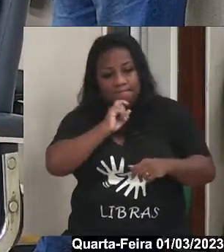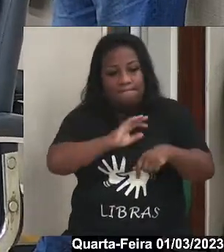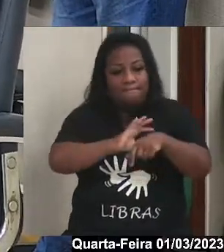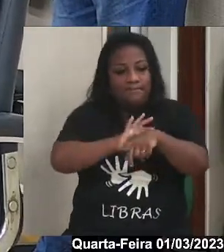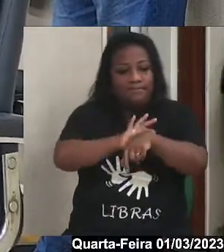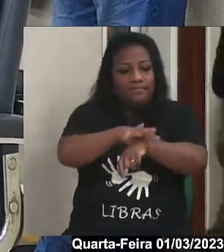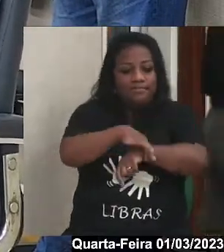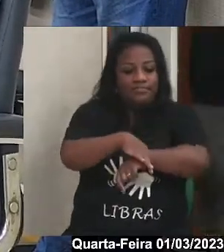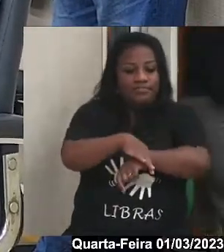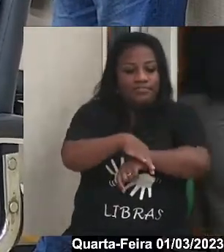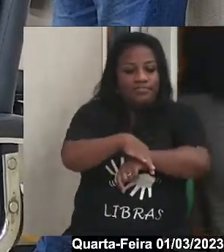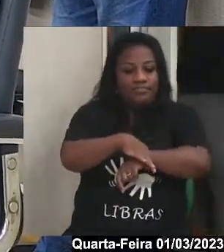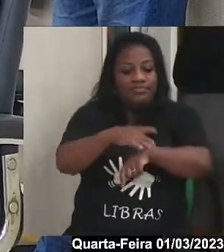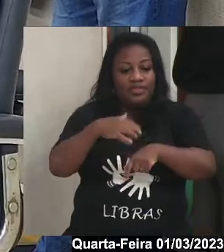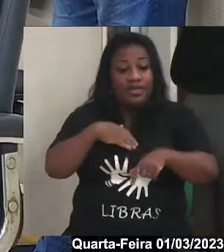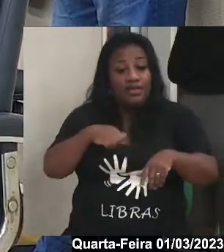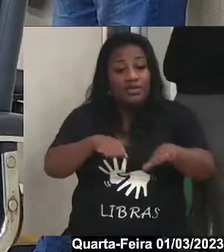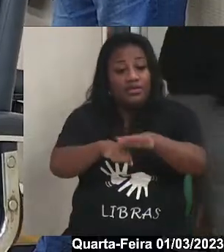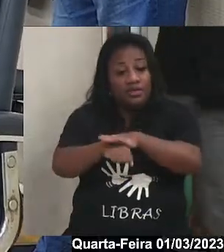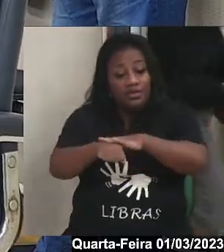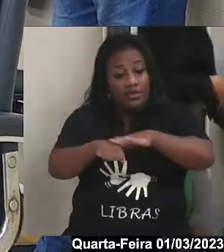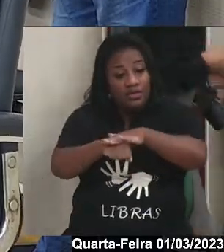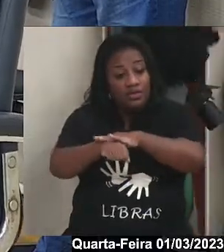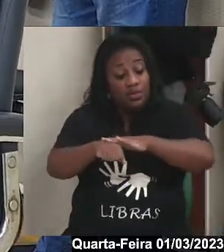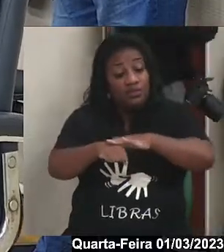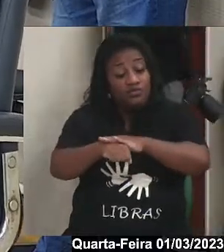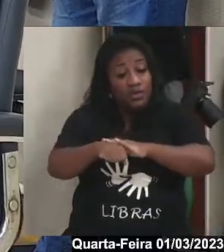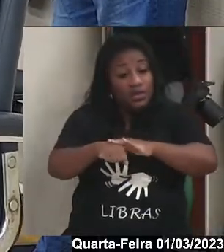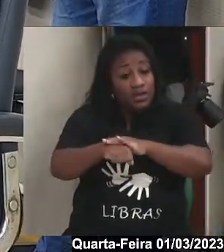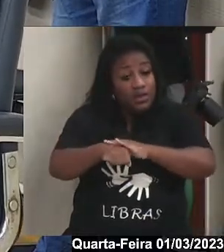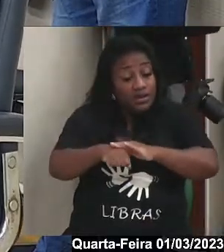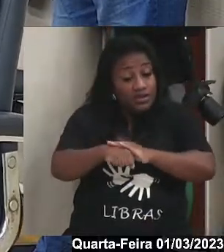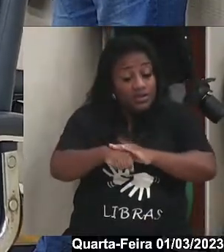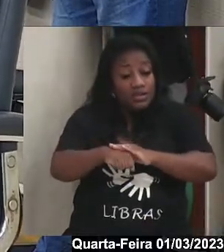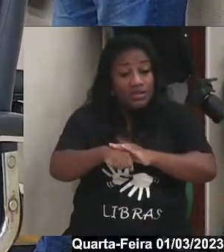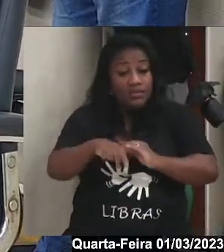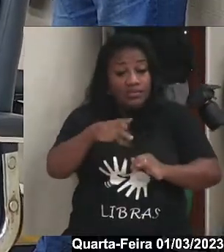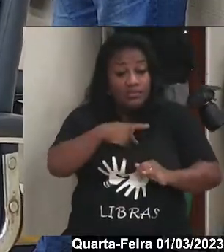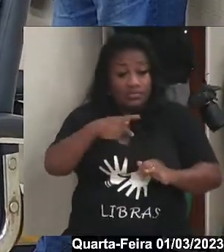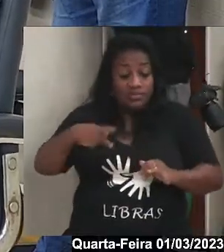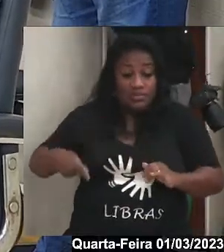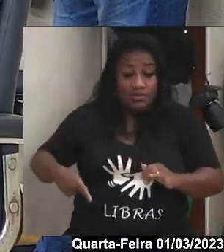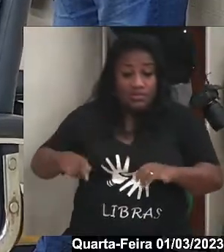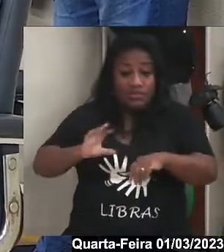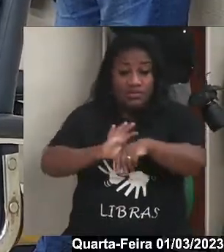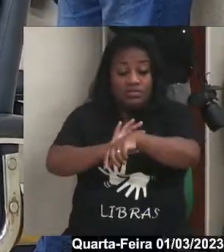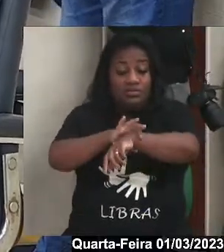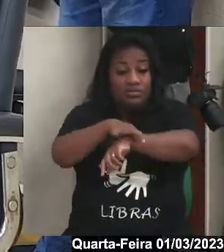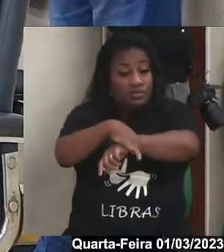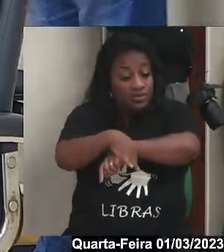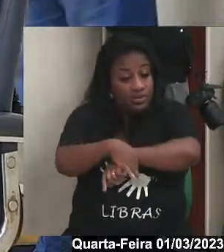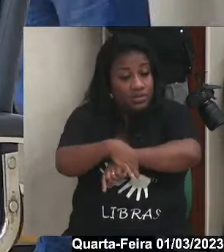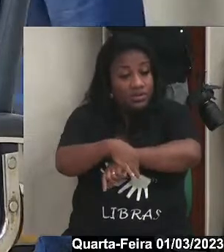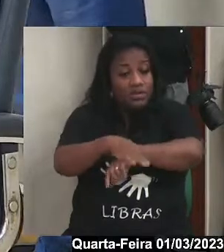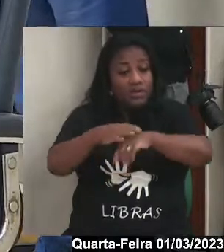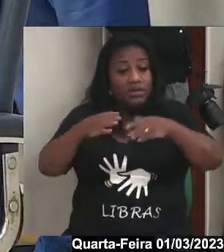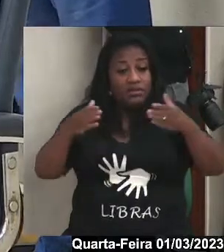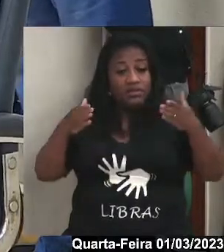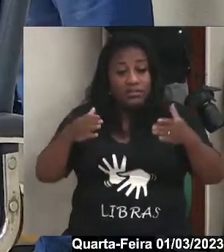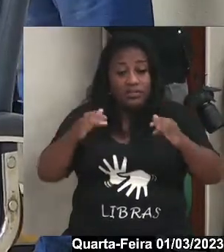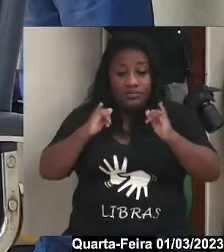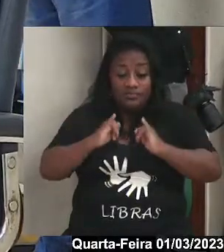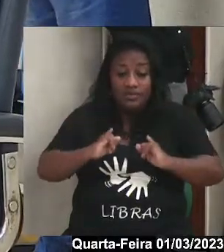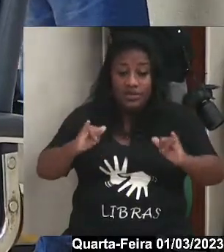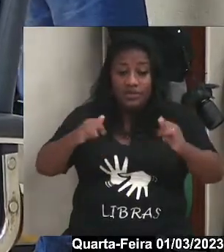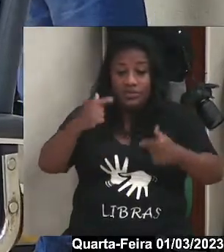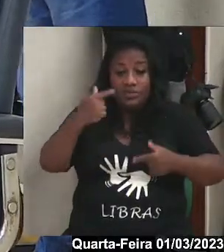cidade. Eu tive a oportunidade, senhores, de conversar com a presidente do Fórum de Segurança Pública, justamente para